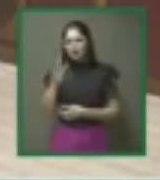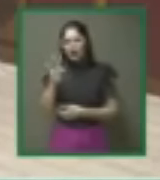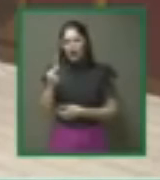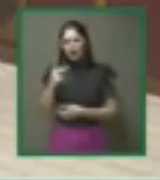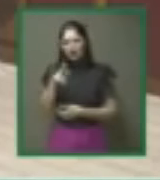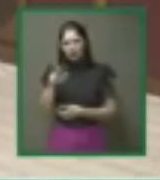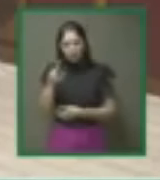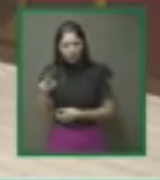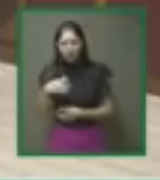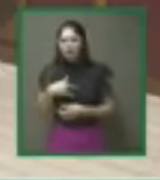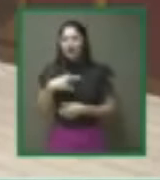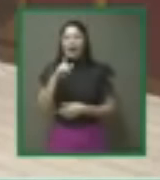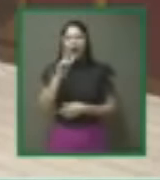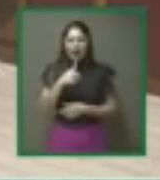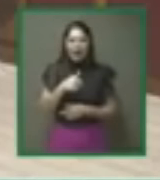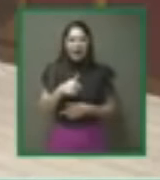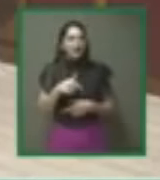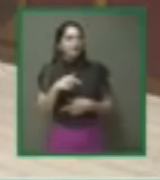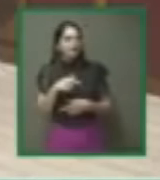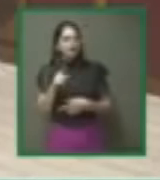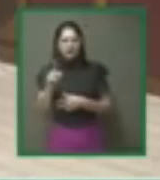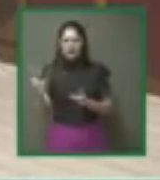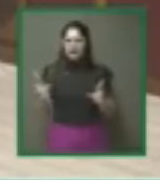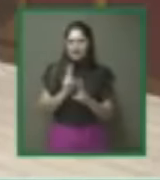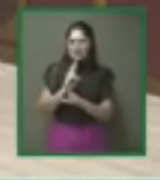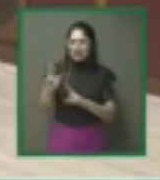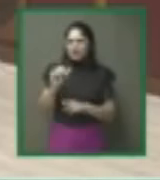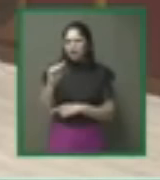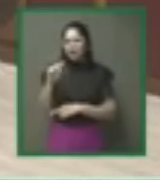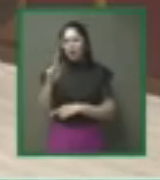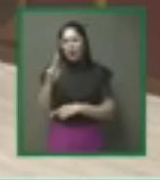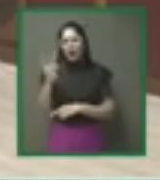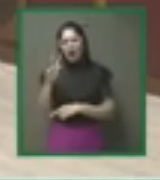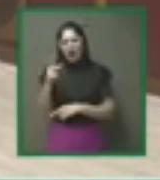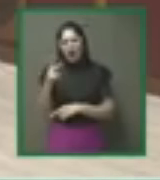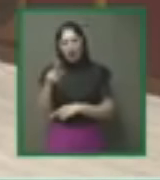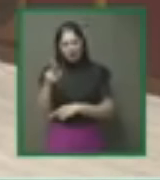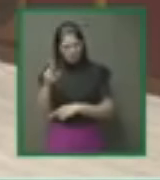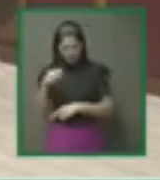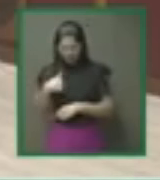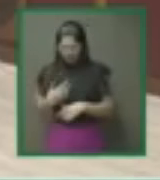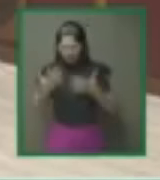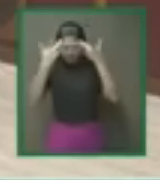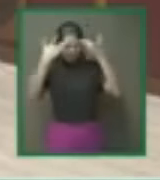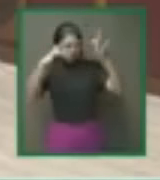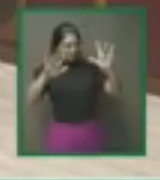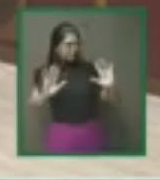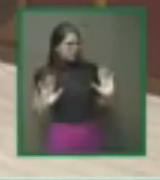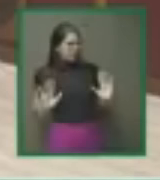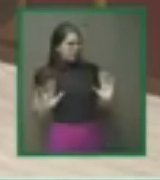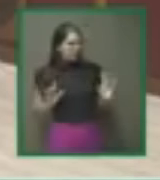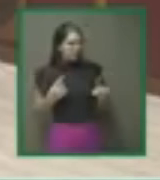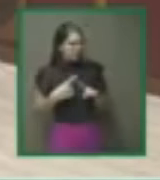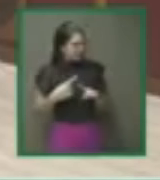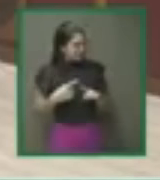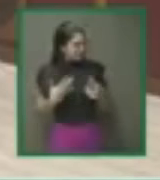Arthur? É, eu soube que você está se relacionando com o Arthur. Eu falei, nem sei como ele soube, porque eu sempre